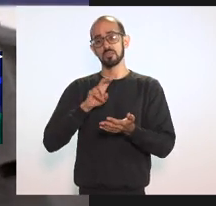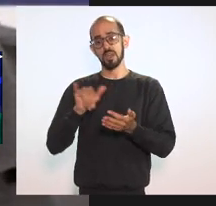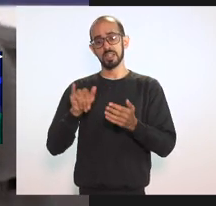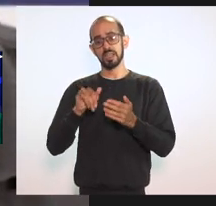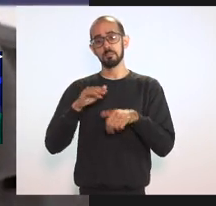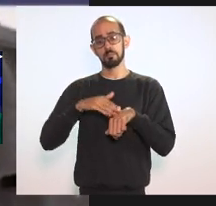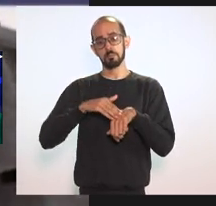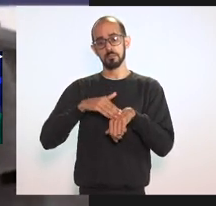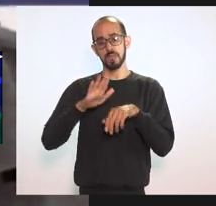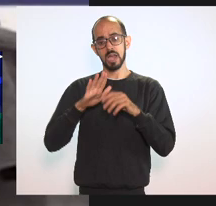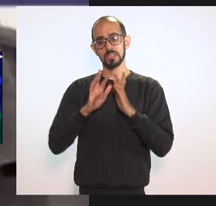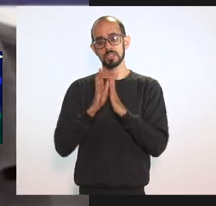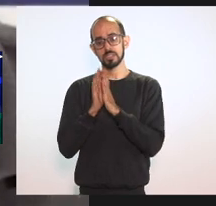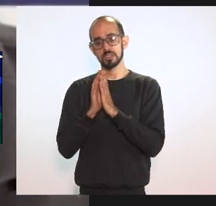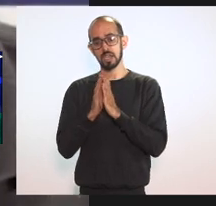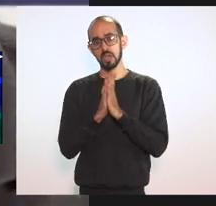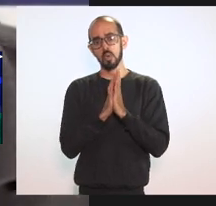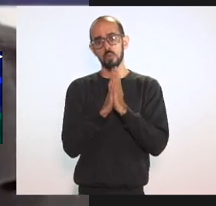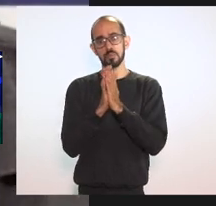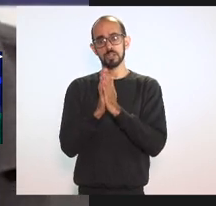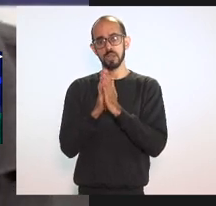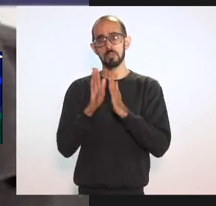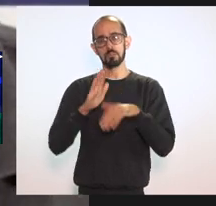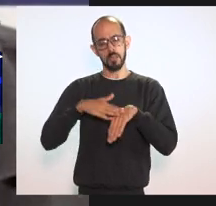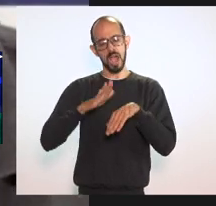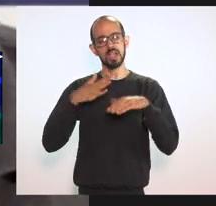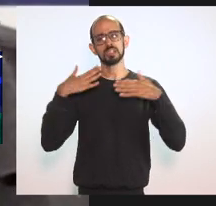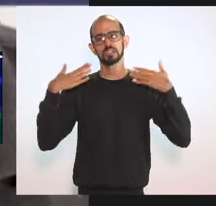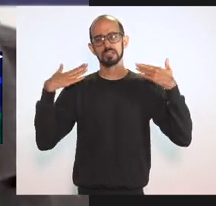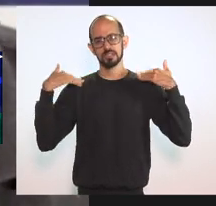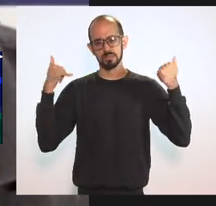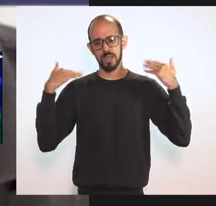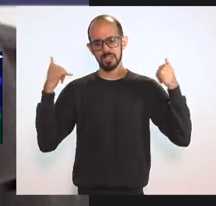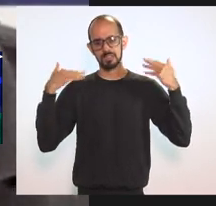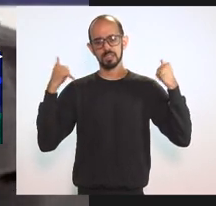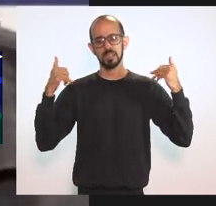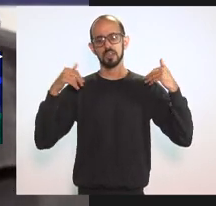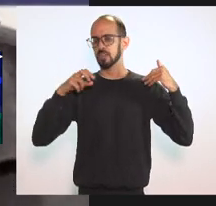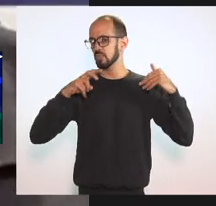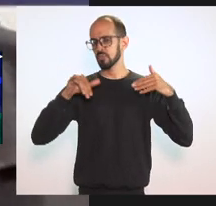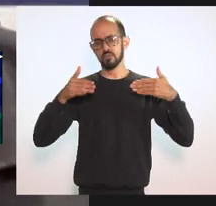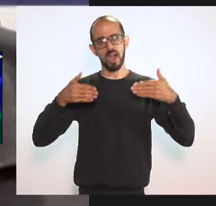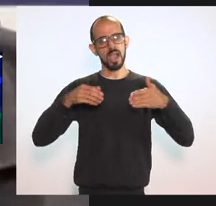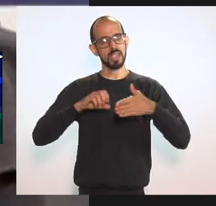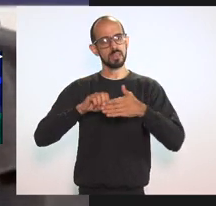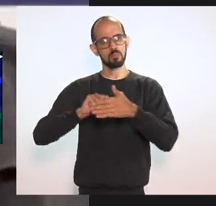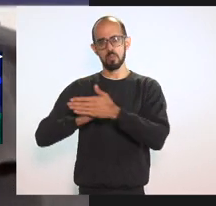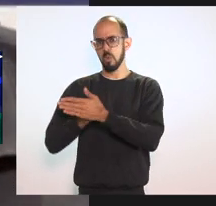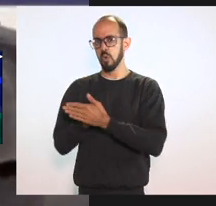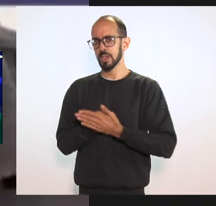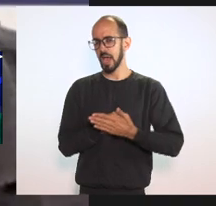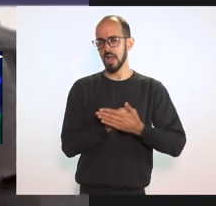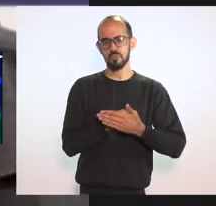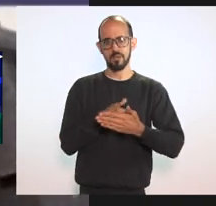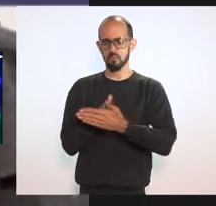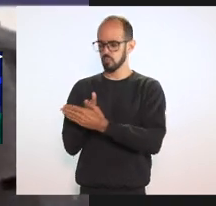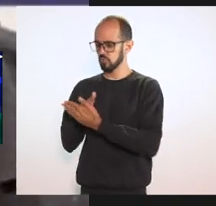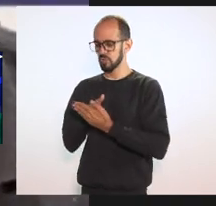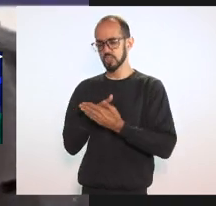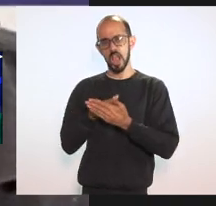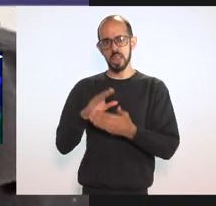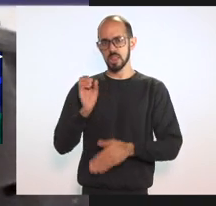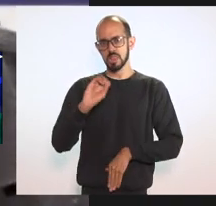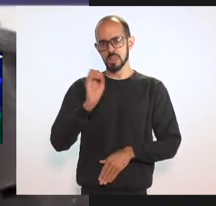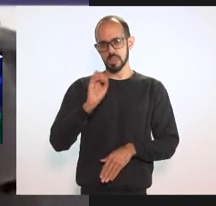mais divertimento mais lazer e com isso não vai restringir nada você não vai diminuir nada